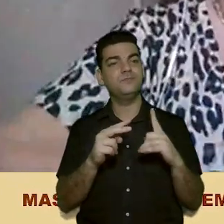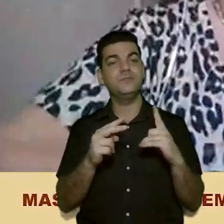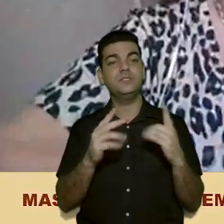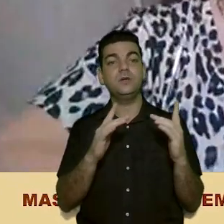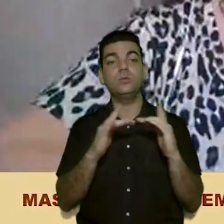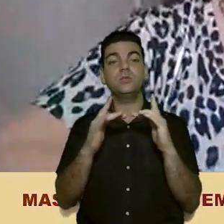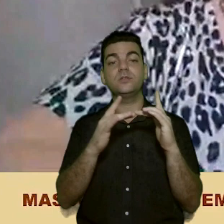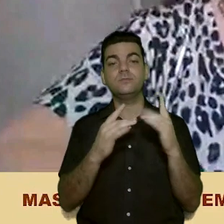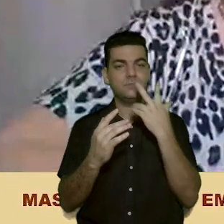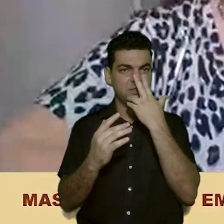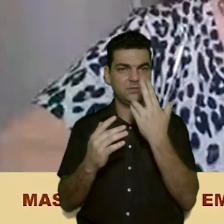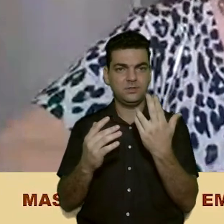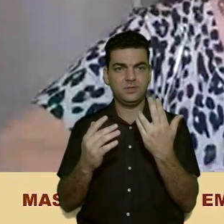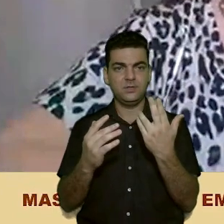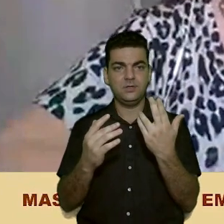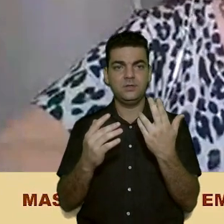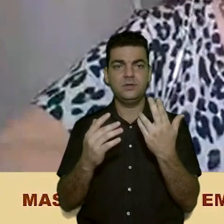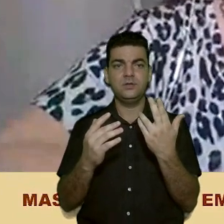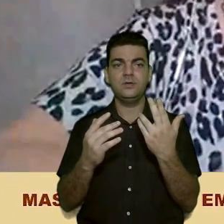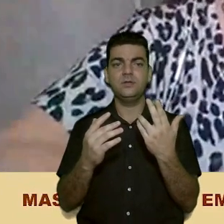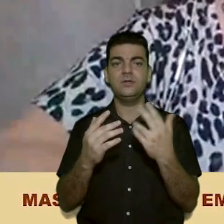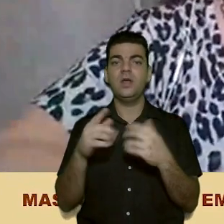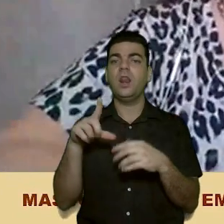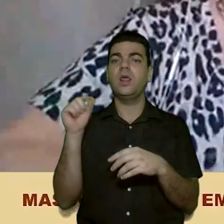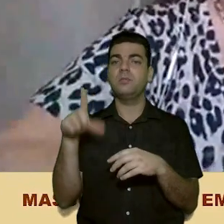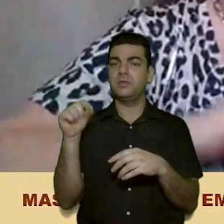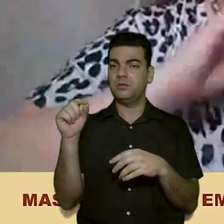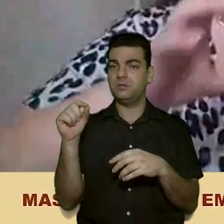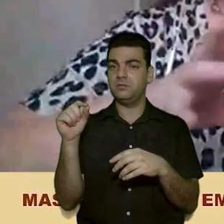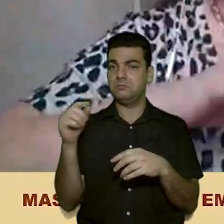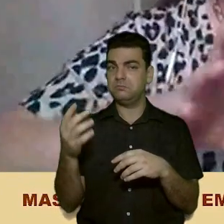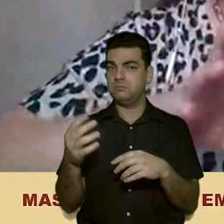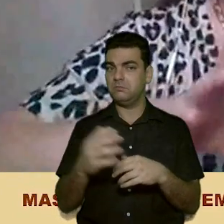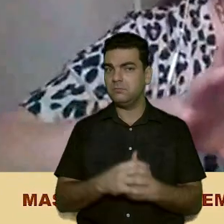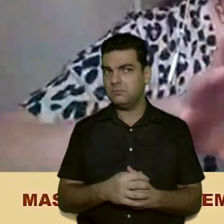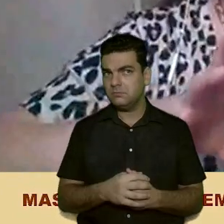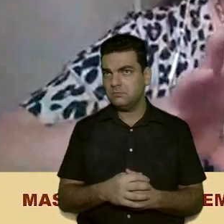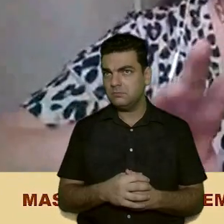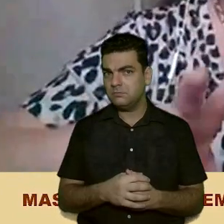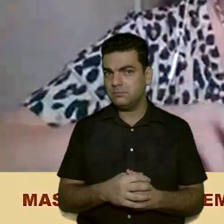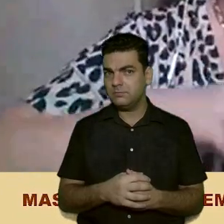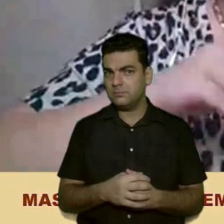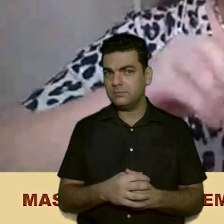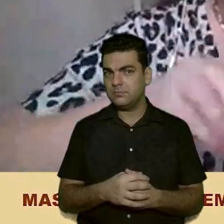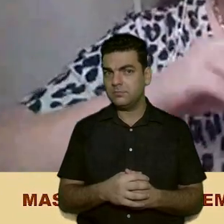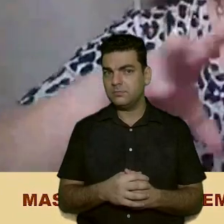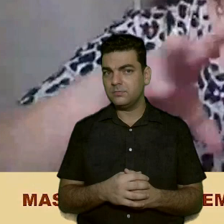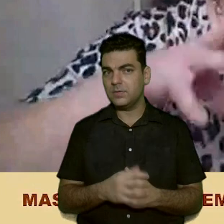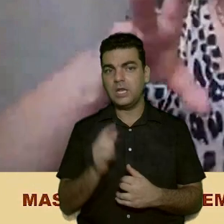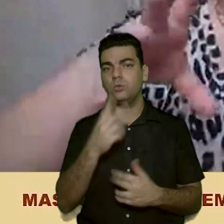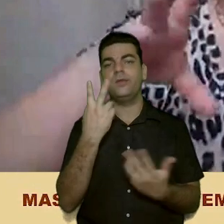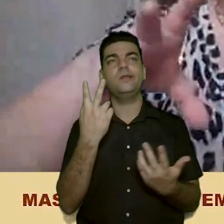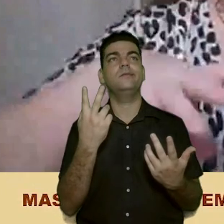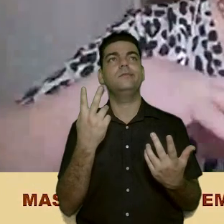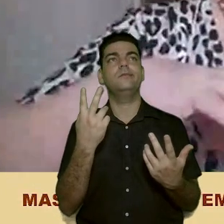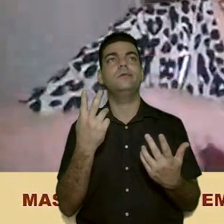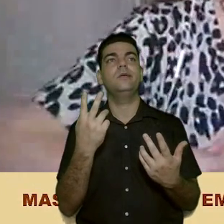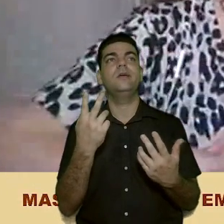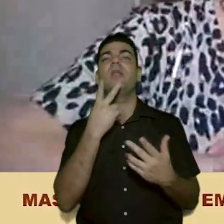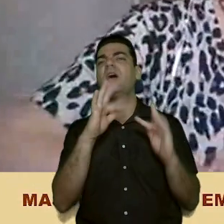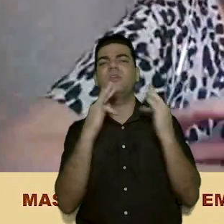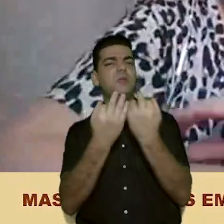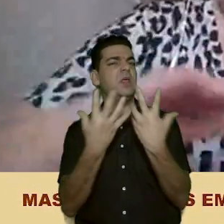dois ou três últimos que eu vi desses conteúdos adolescentes tinham relacionamentos lésbicos entre adolescentes.